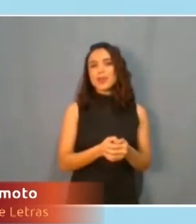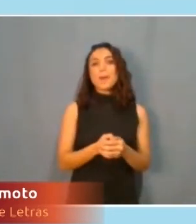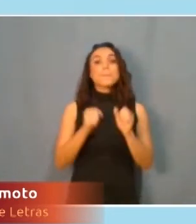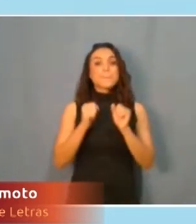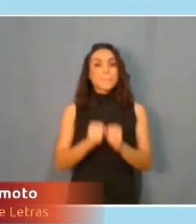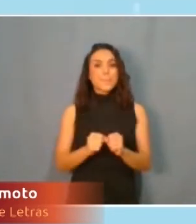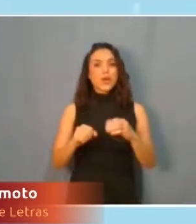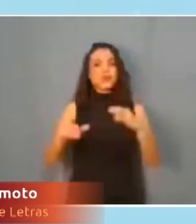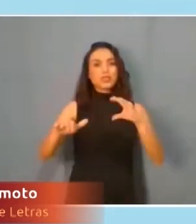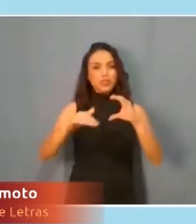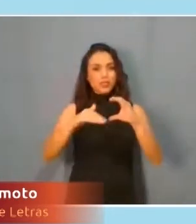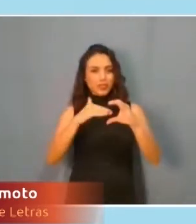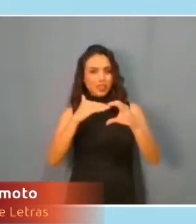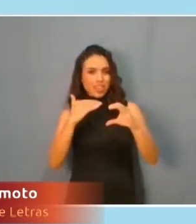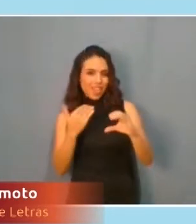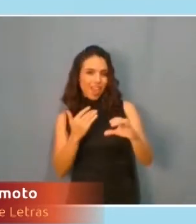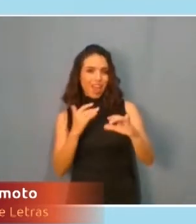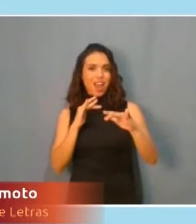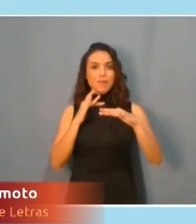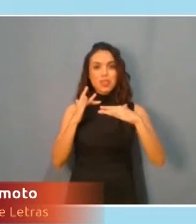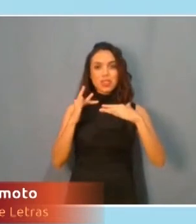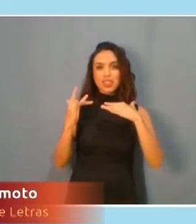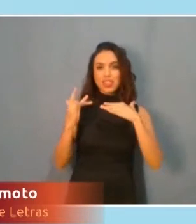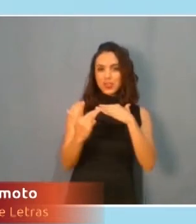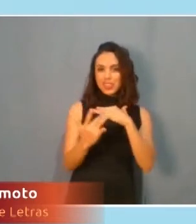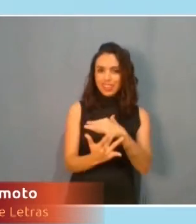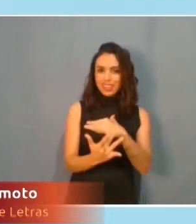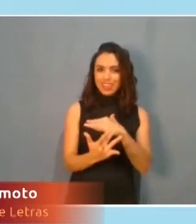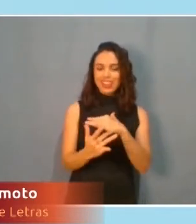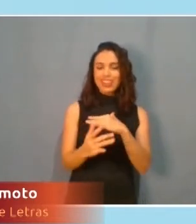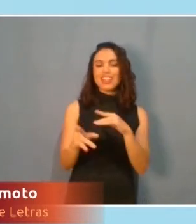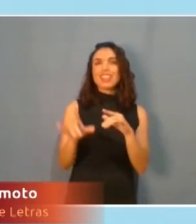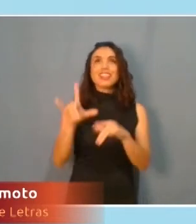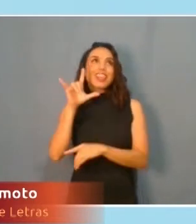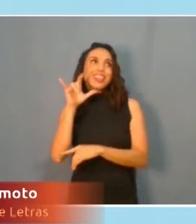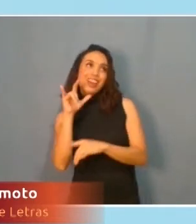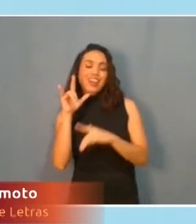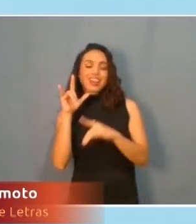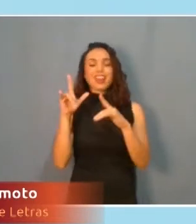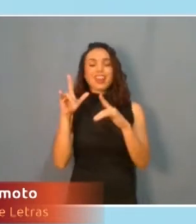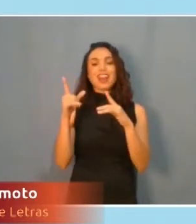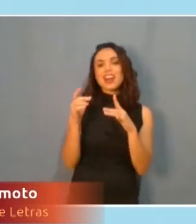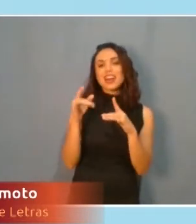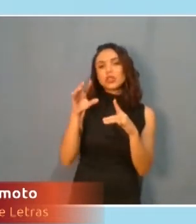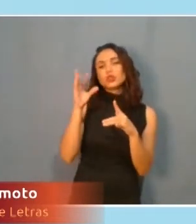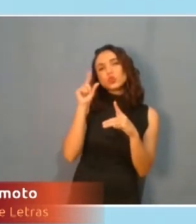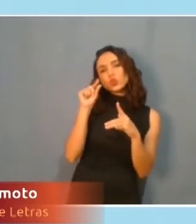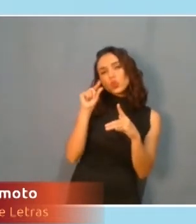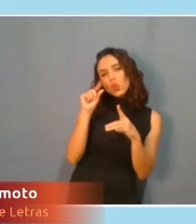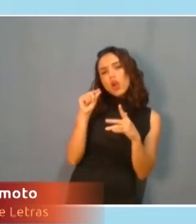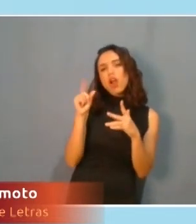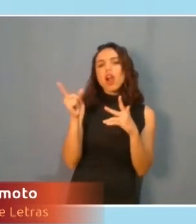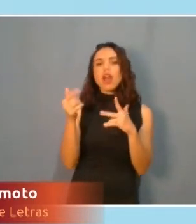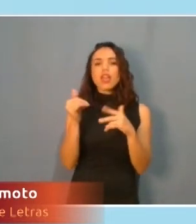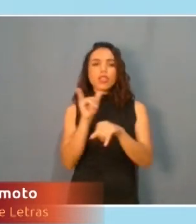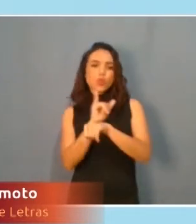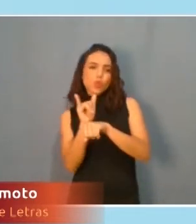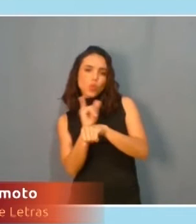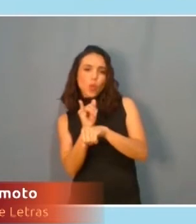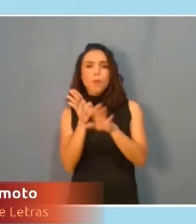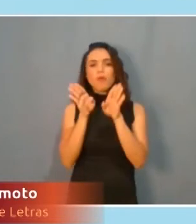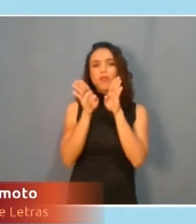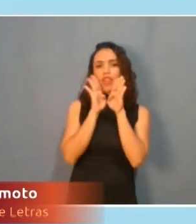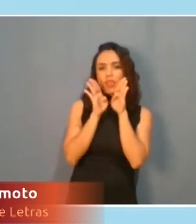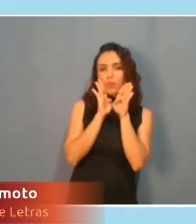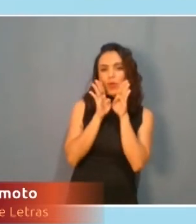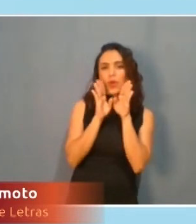canais de comunicação, que são as nossas redes sociais. A gente tem Instagram, tem Twitter, tem Facebook, tem YouTube. Você pode também